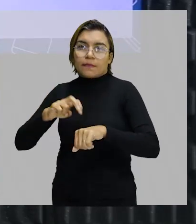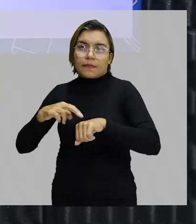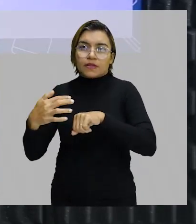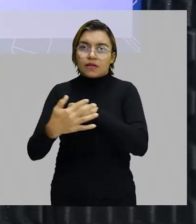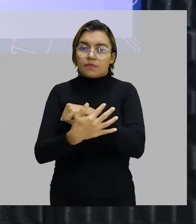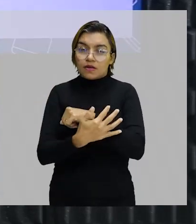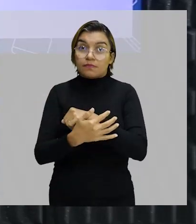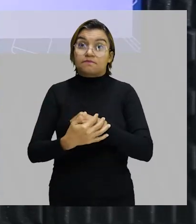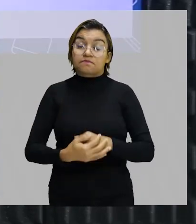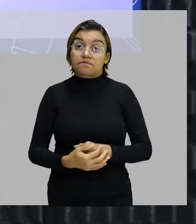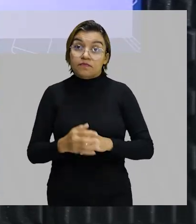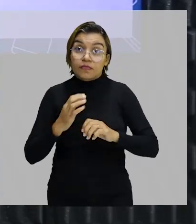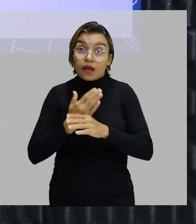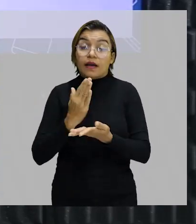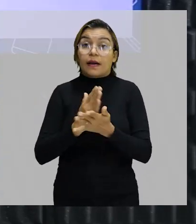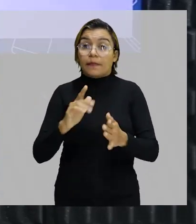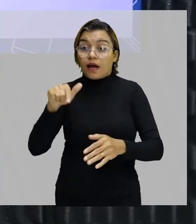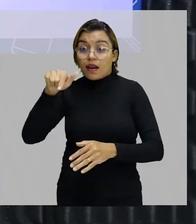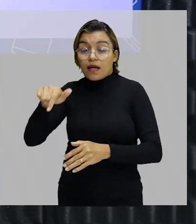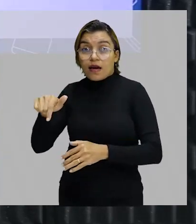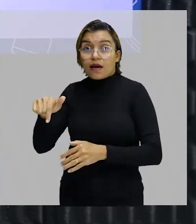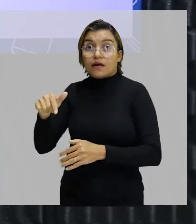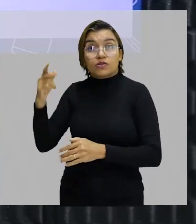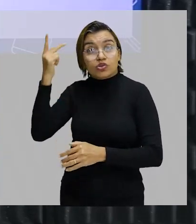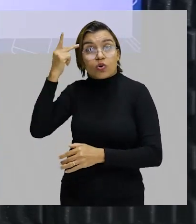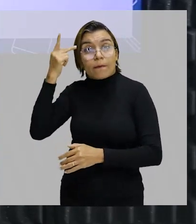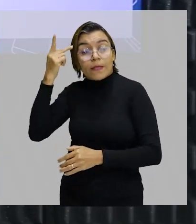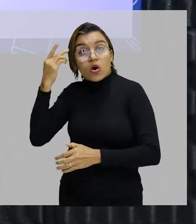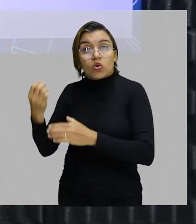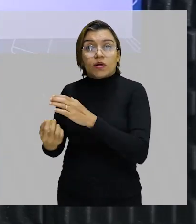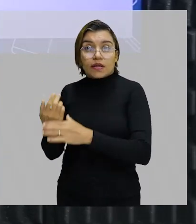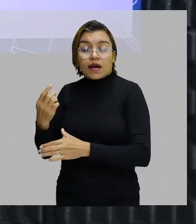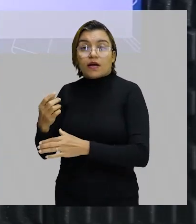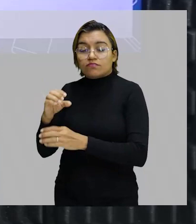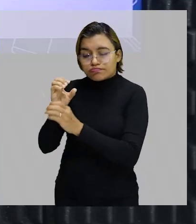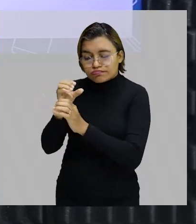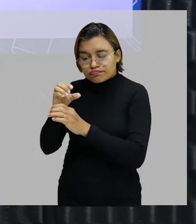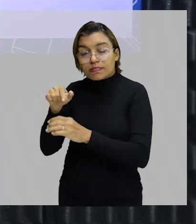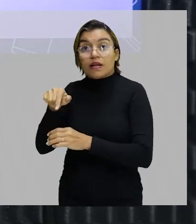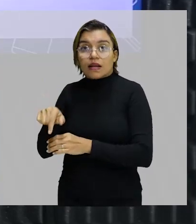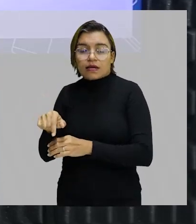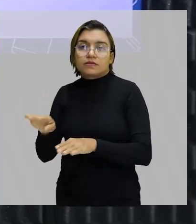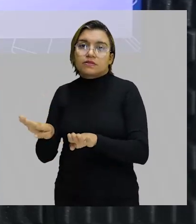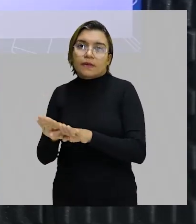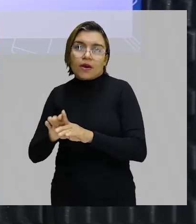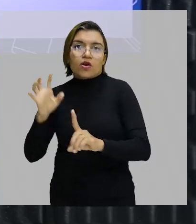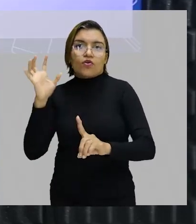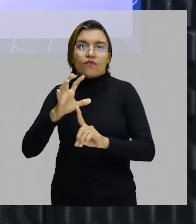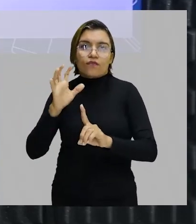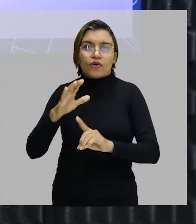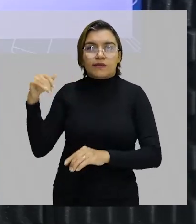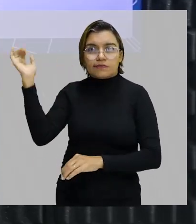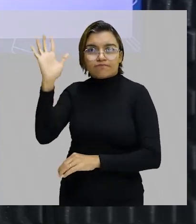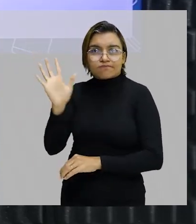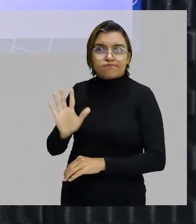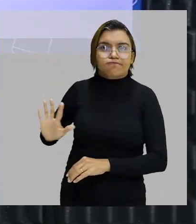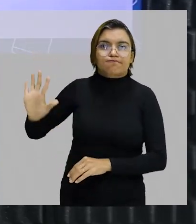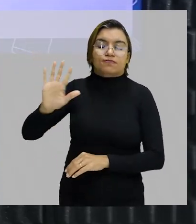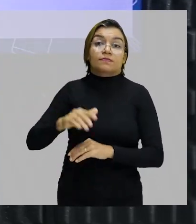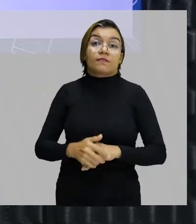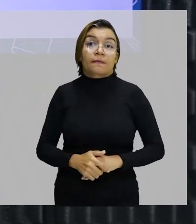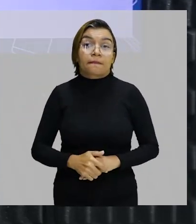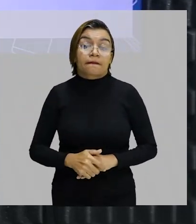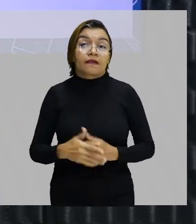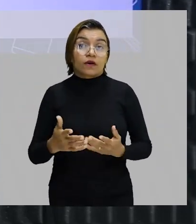sendo produzida onde? No Instituto Butantan de São Paulo, onde existe essa grande infraestrutura e influência a nível nacional, beleza? Então nós temos